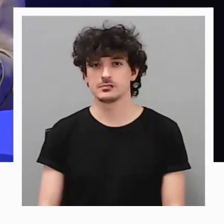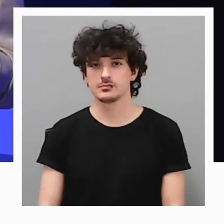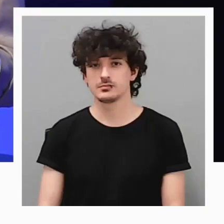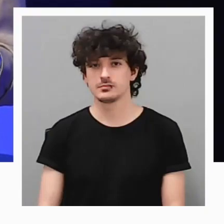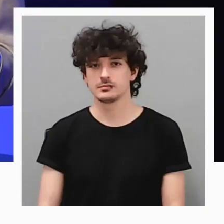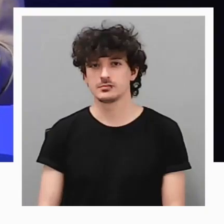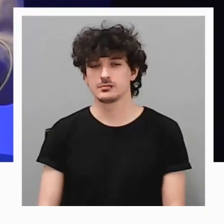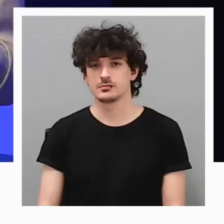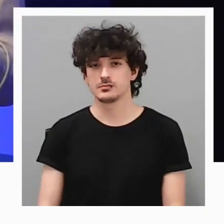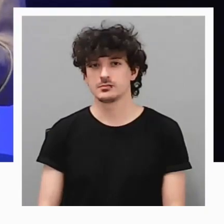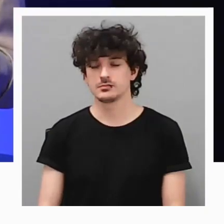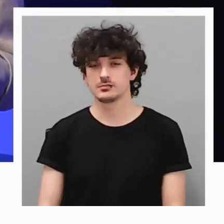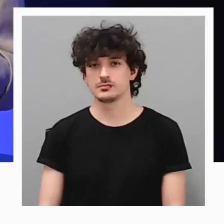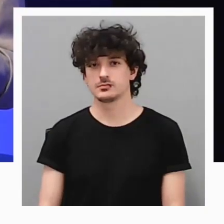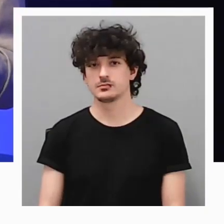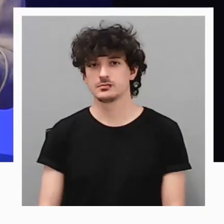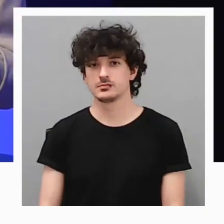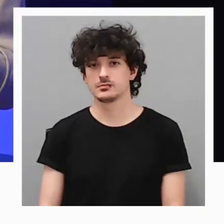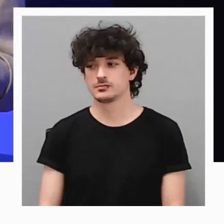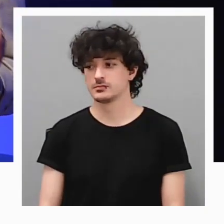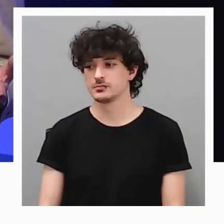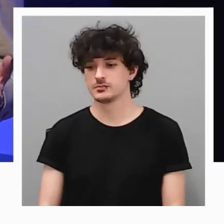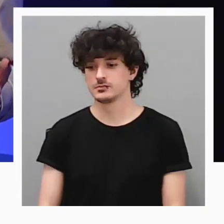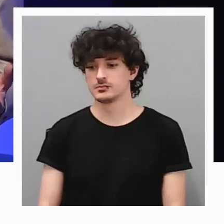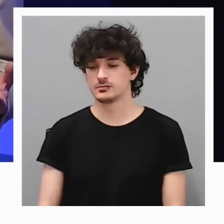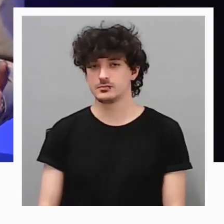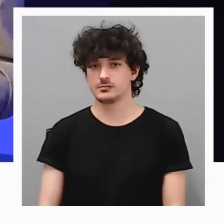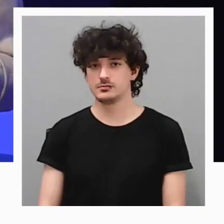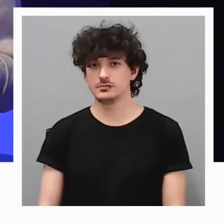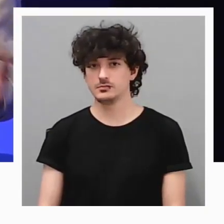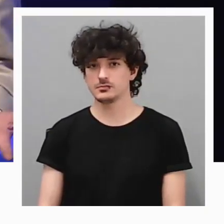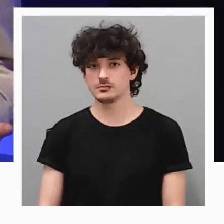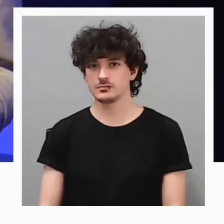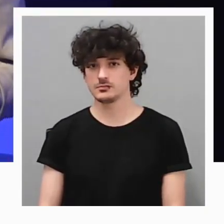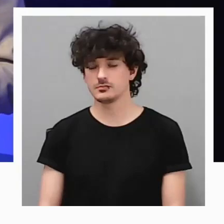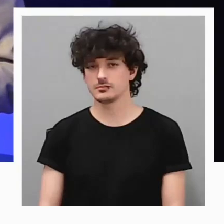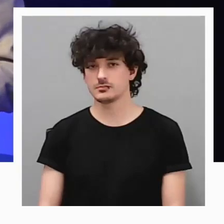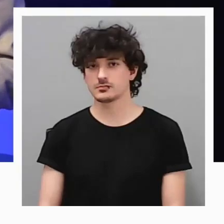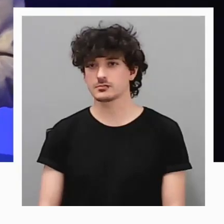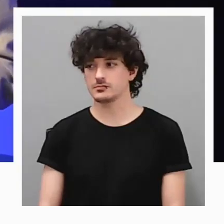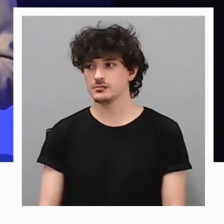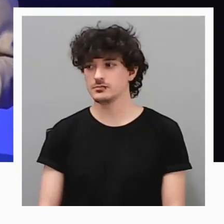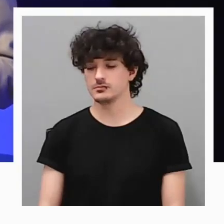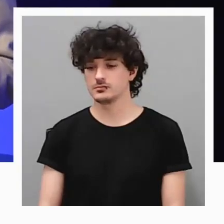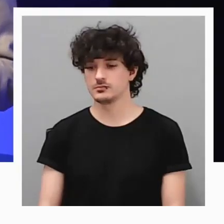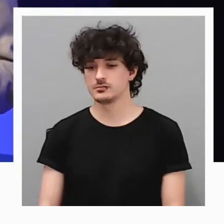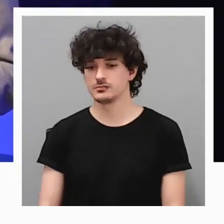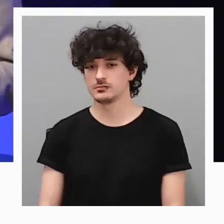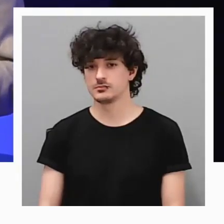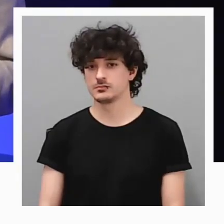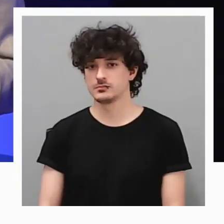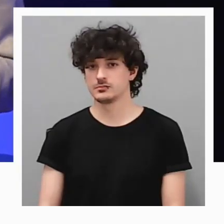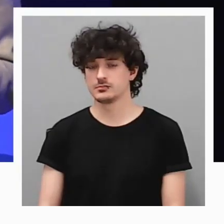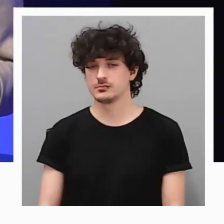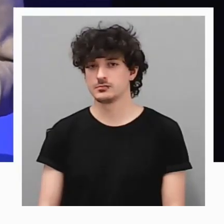porque no fundo, as valências e as necessidades de cada um são diferentes e nós procuramos responder a todos. E a nossa ideia é, então,